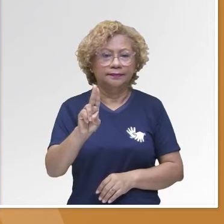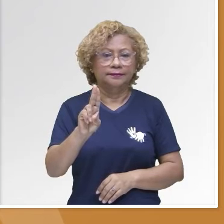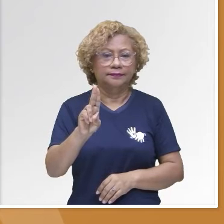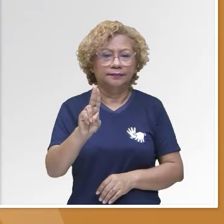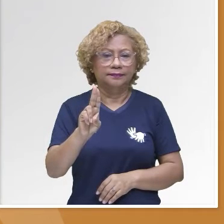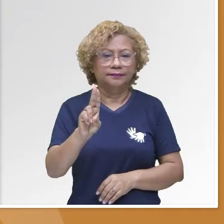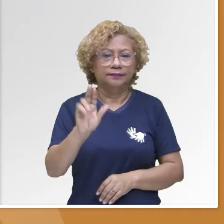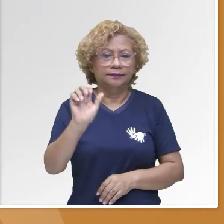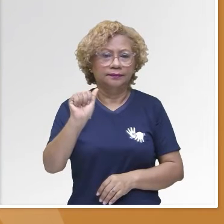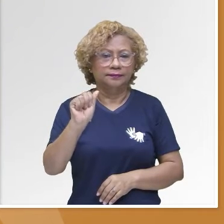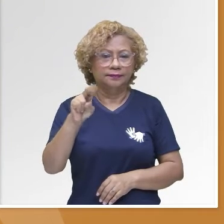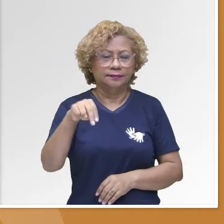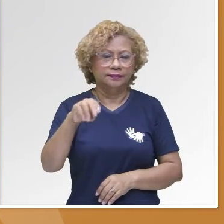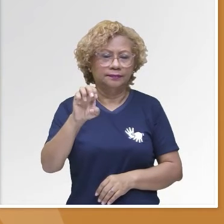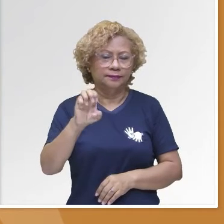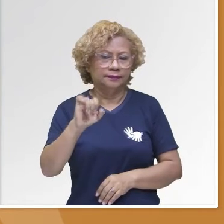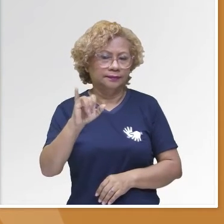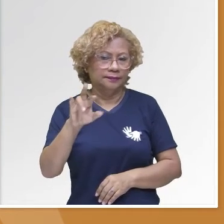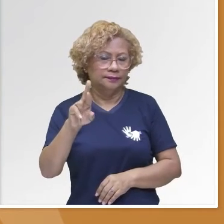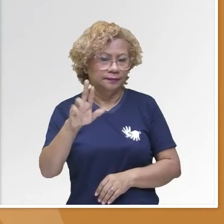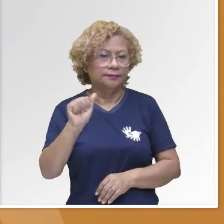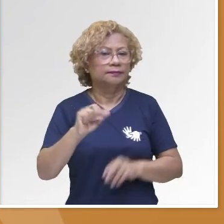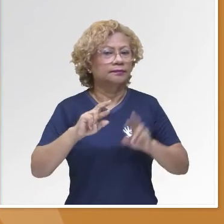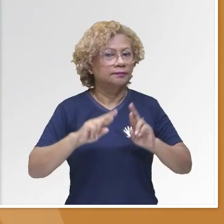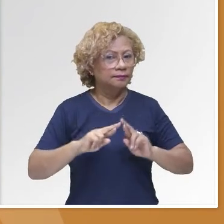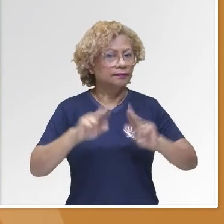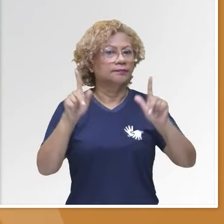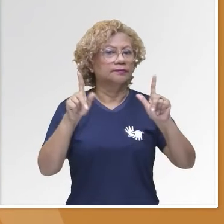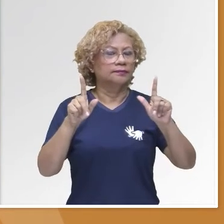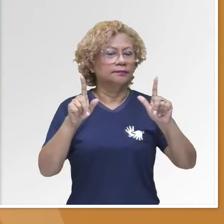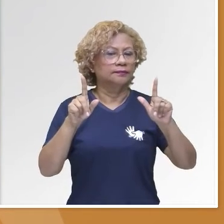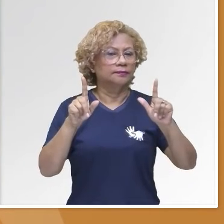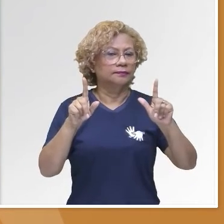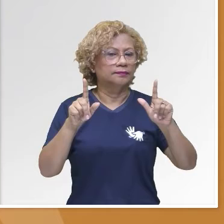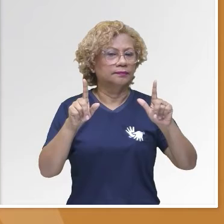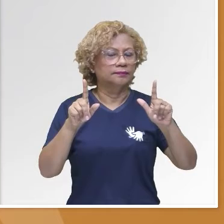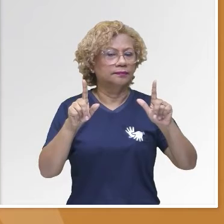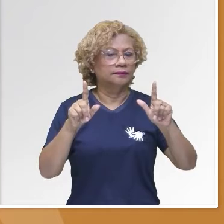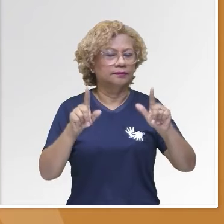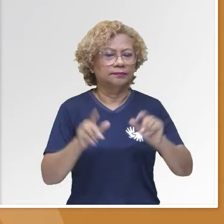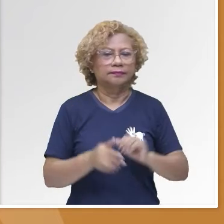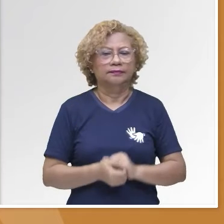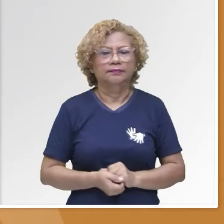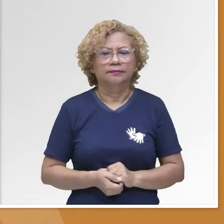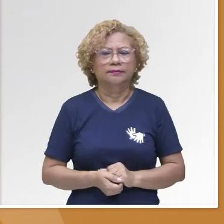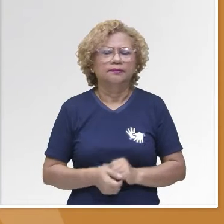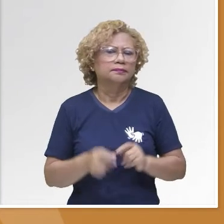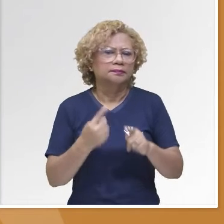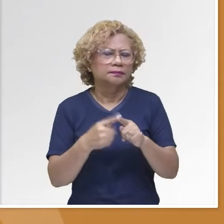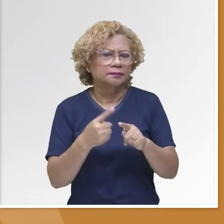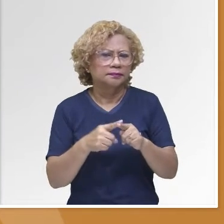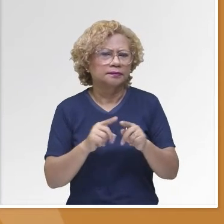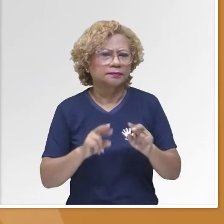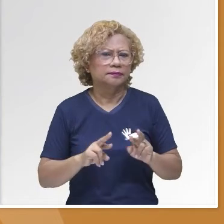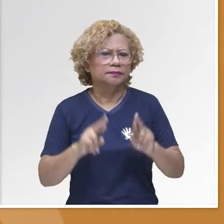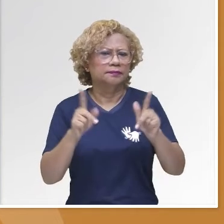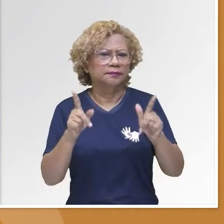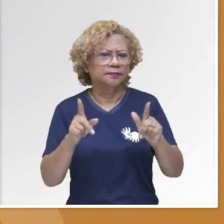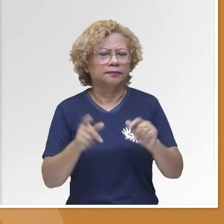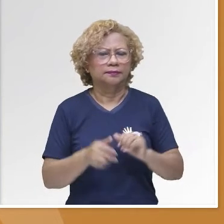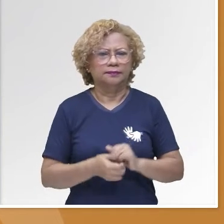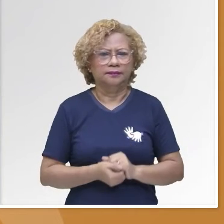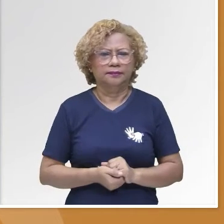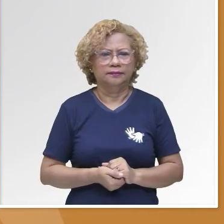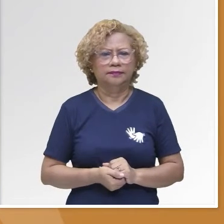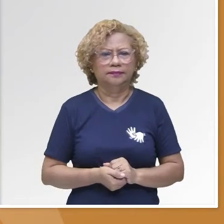União Aduaneira já vai ser diferente de uma zona de livre comércio. Por quê? Porque a gente observa que vai ocorrer